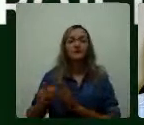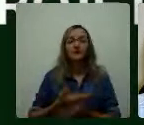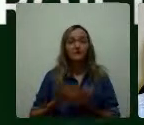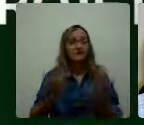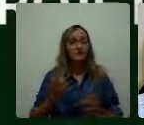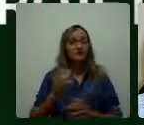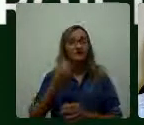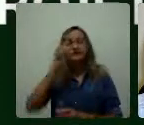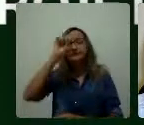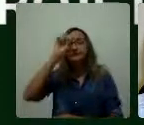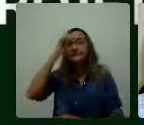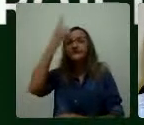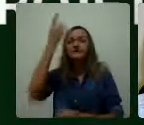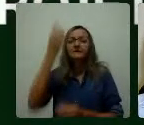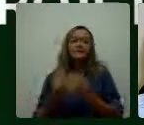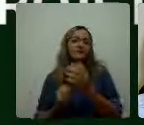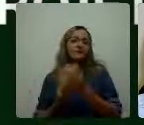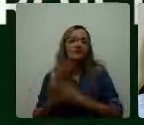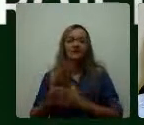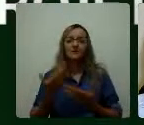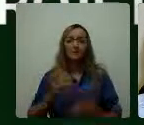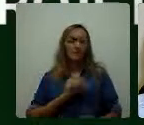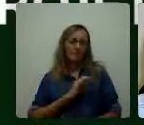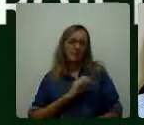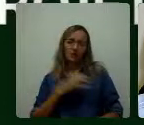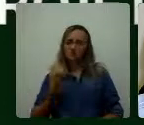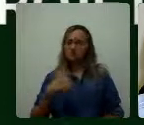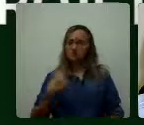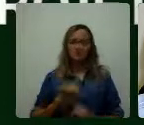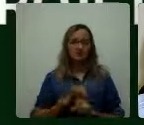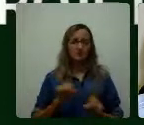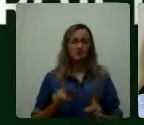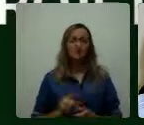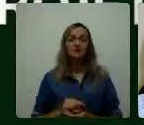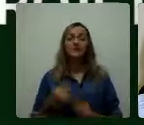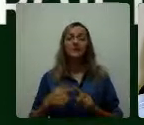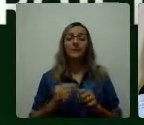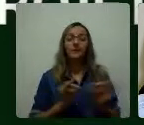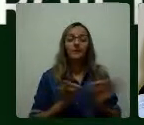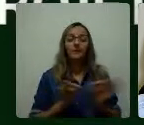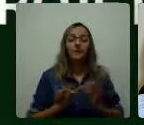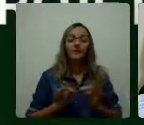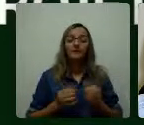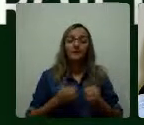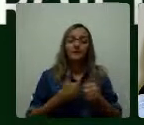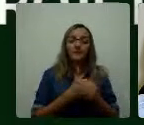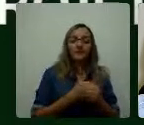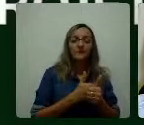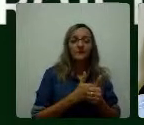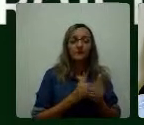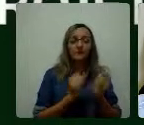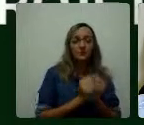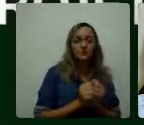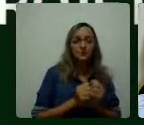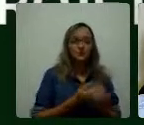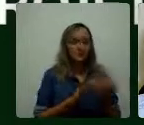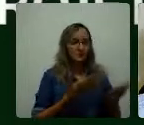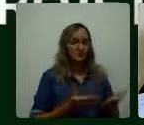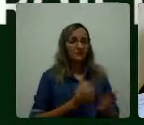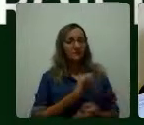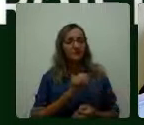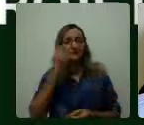liberar a plataforma para vocês preencherem, né? Conforme a gente faz as lives, vocês preenchem essas entregas. E a entrega final é um pitch, que é uma